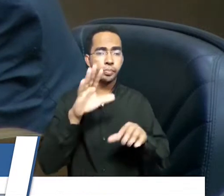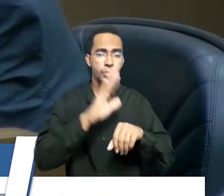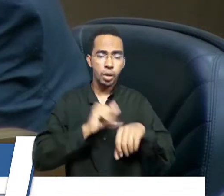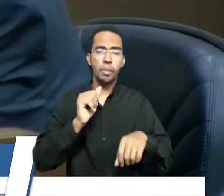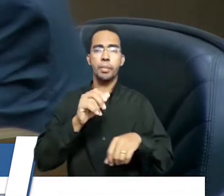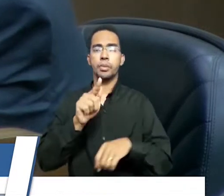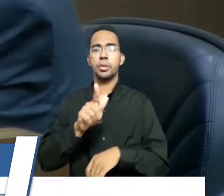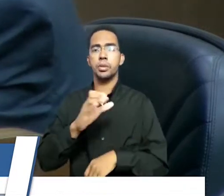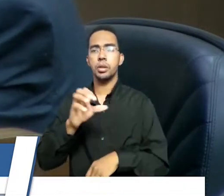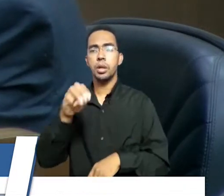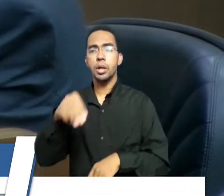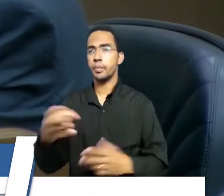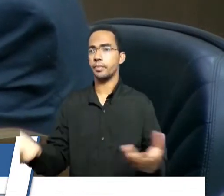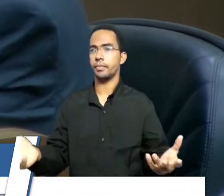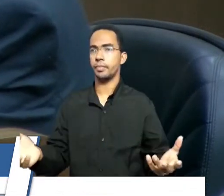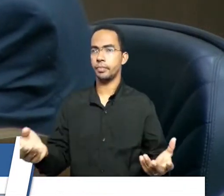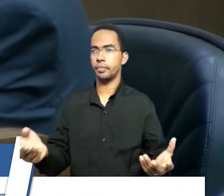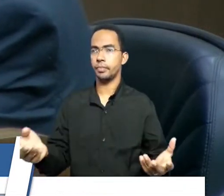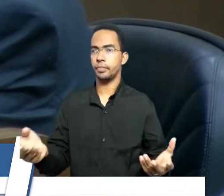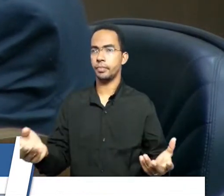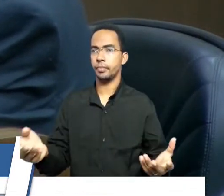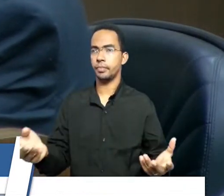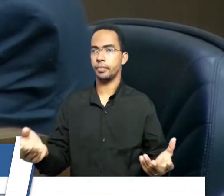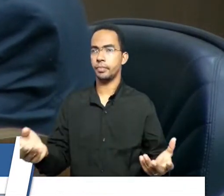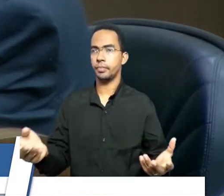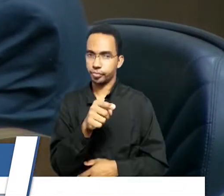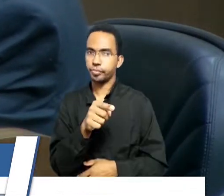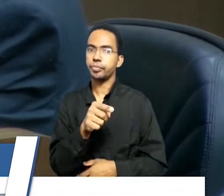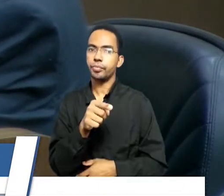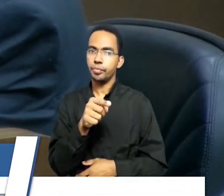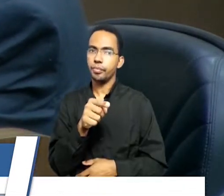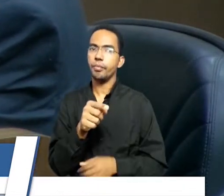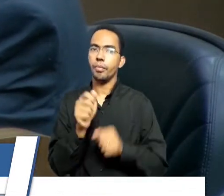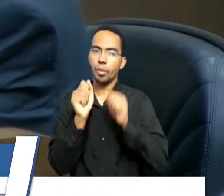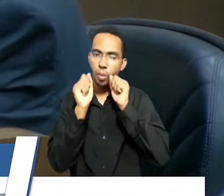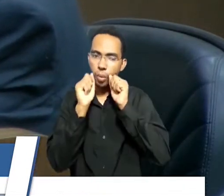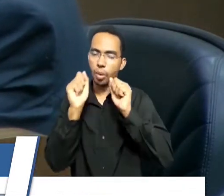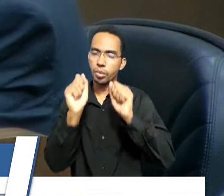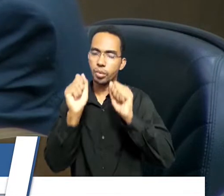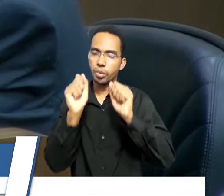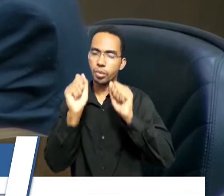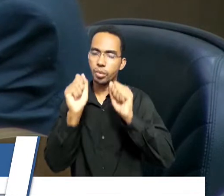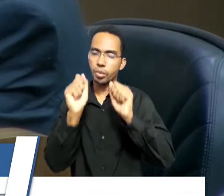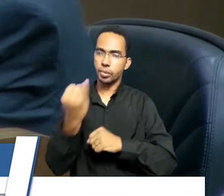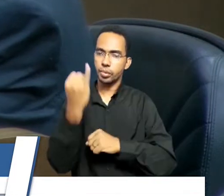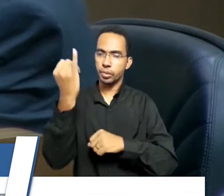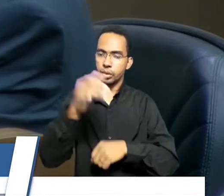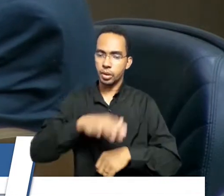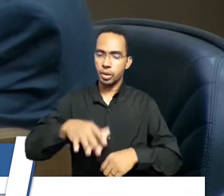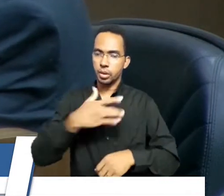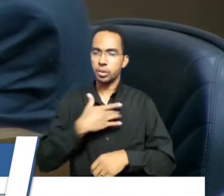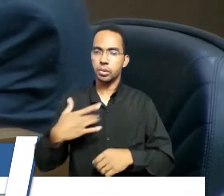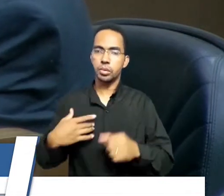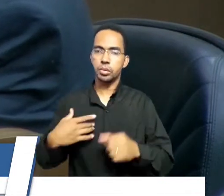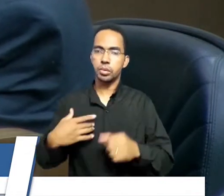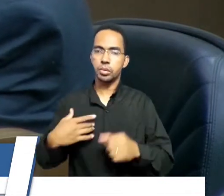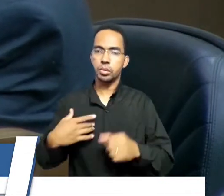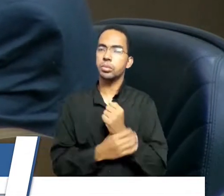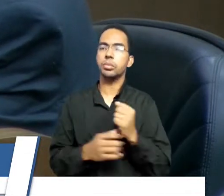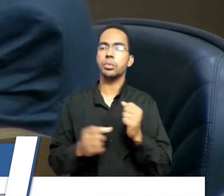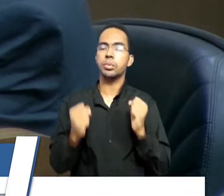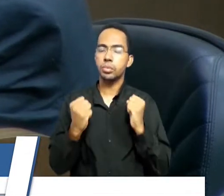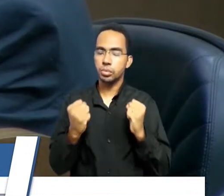Civil é um assessoramento importante na área da segurança pública. Não só para cuidar dos